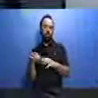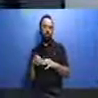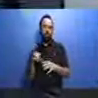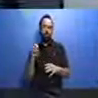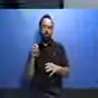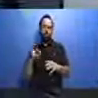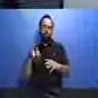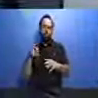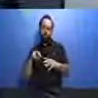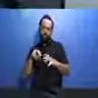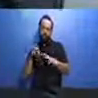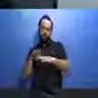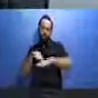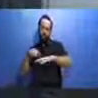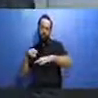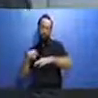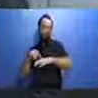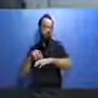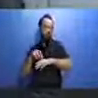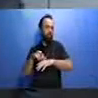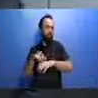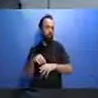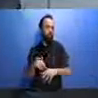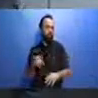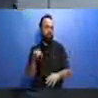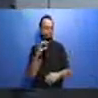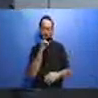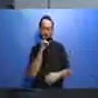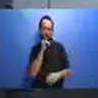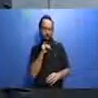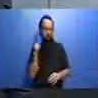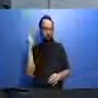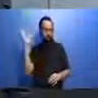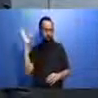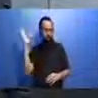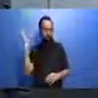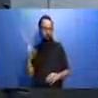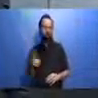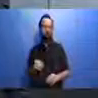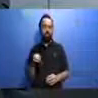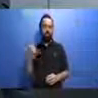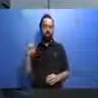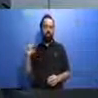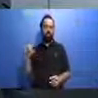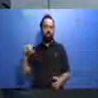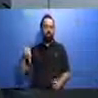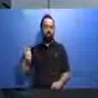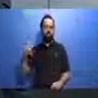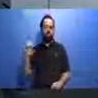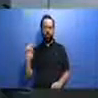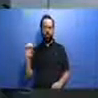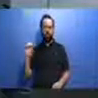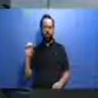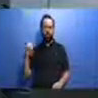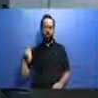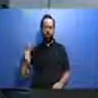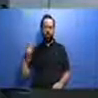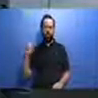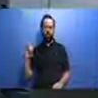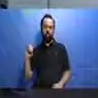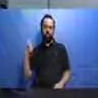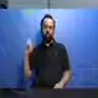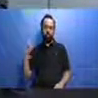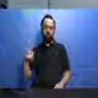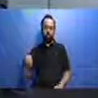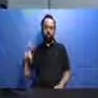ou envenena as pessoas. Então, como exemplos aqui, nós temos a anêmona, que é um animal fixo, ele fica fixado no